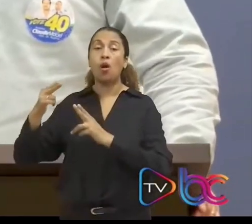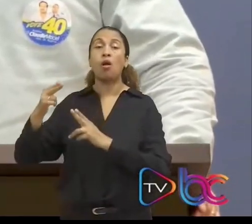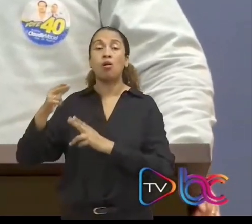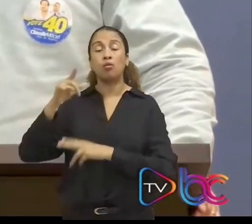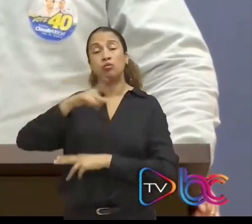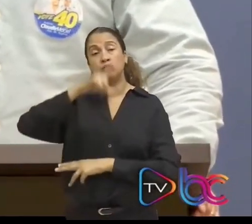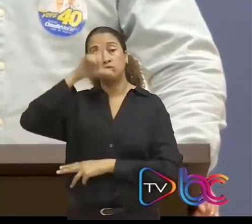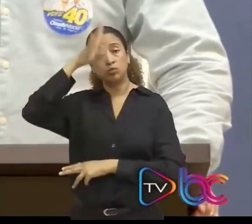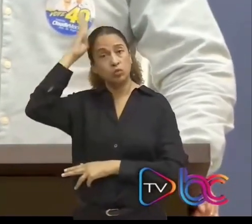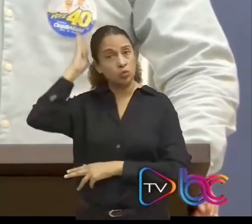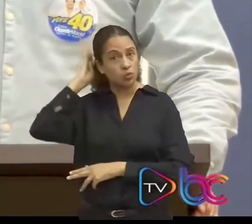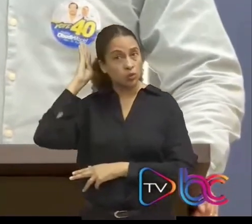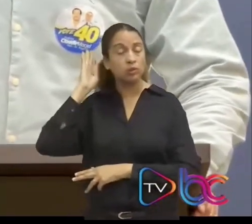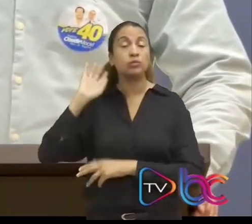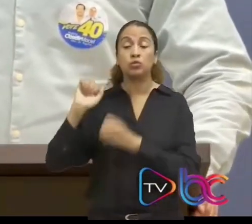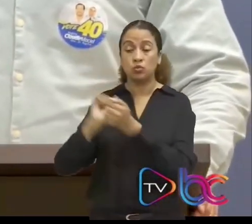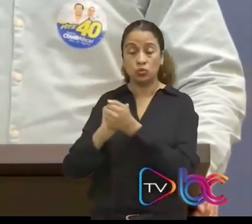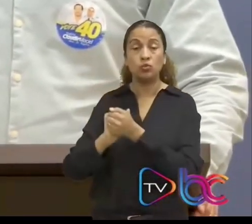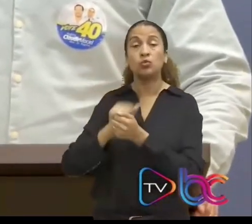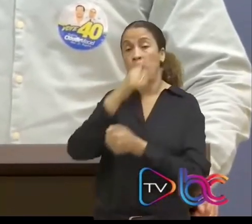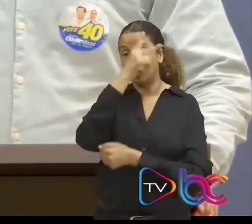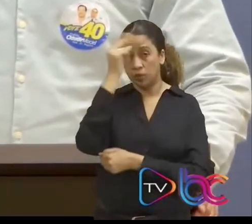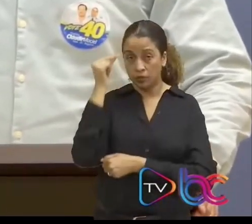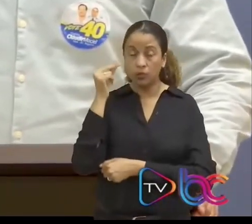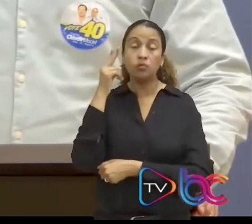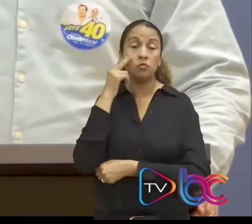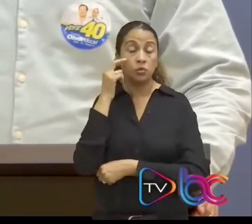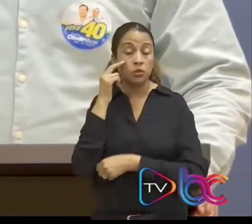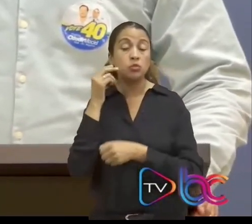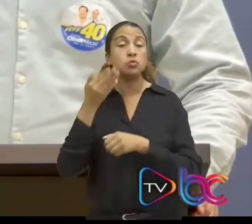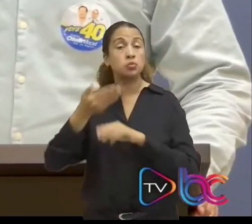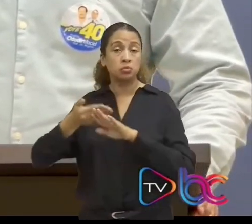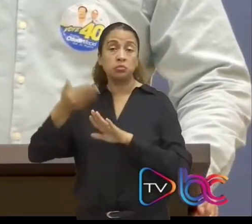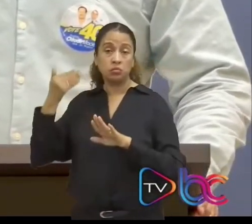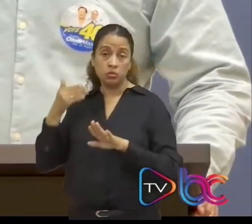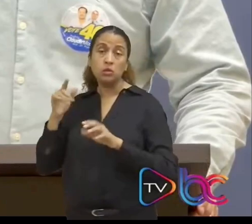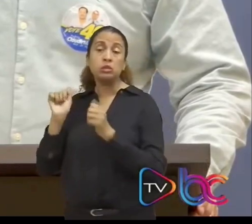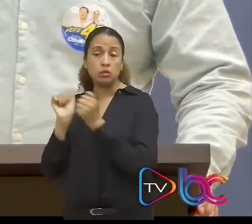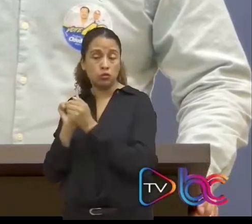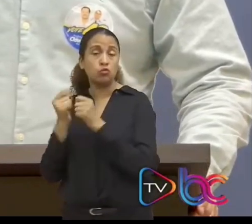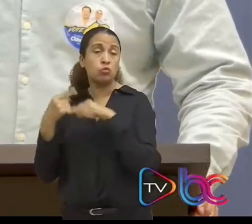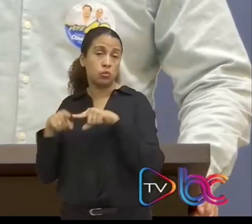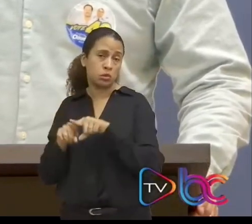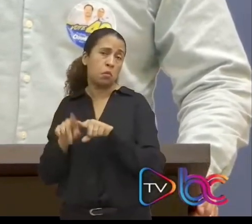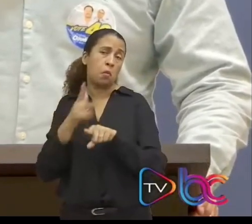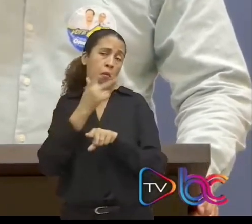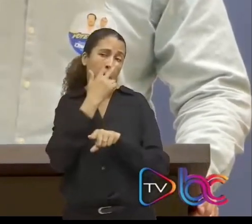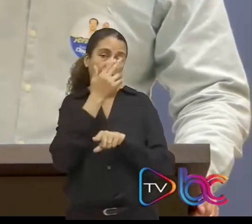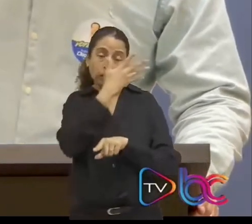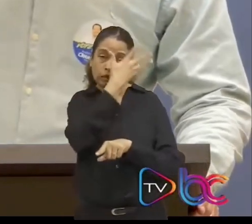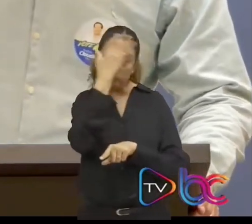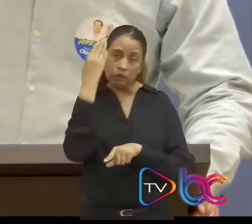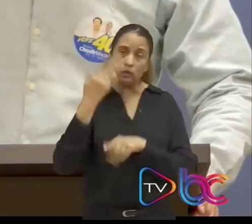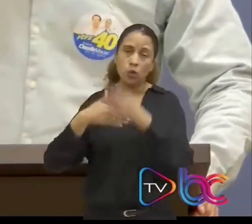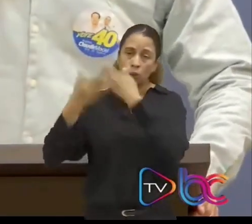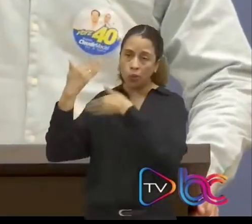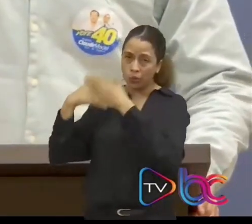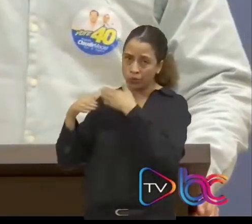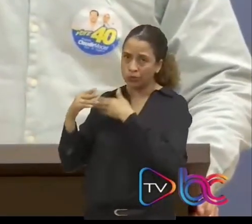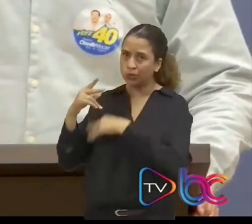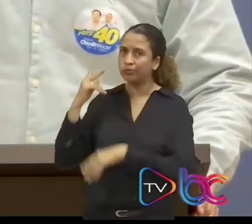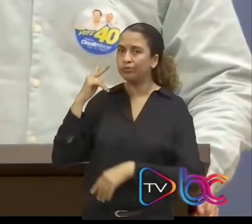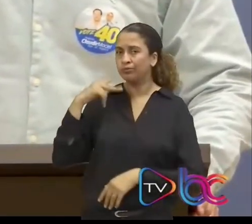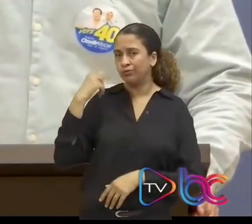Gotardo, que estava junto com o prefeito Fabrício até pouco tempo atrás. Mas acredito que ele deve ter esquecido do histórico também